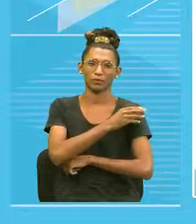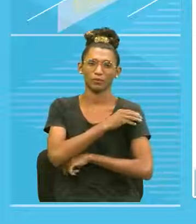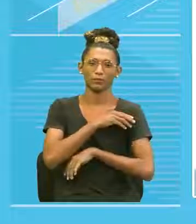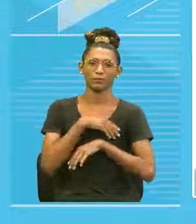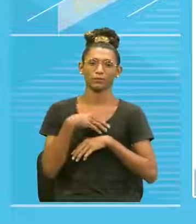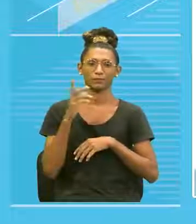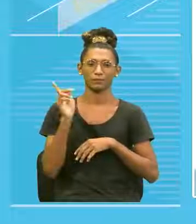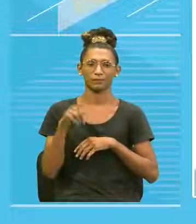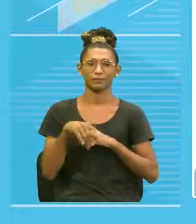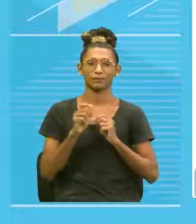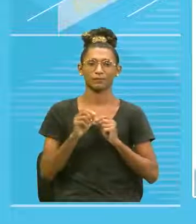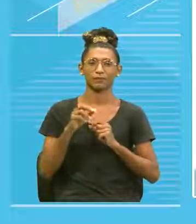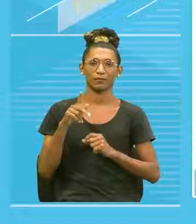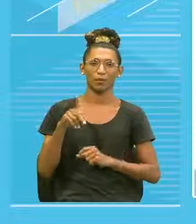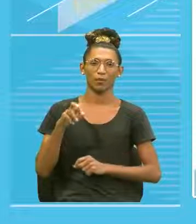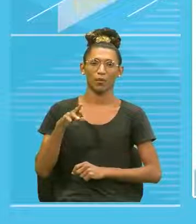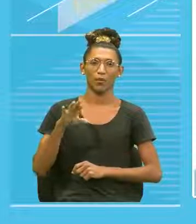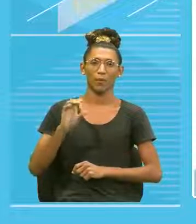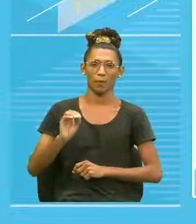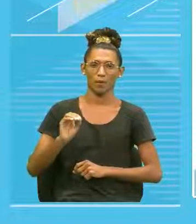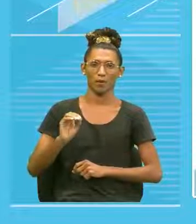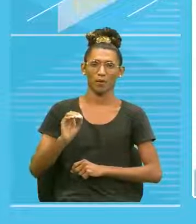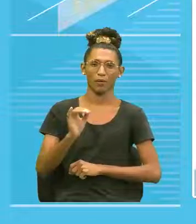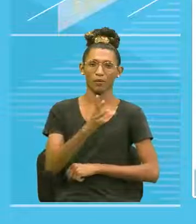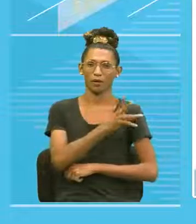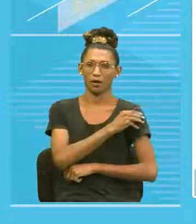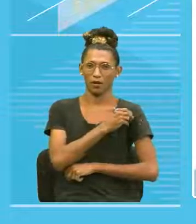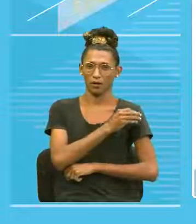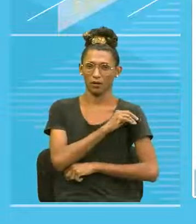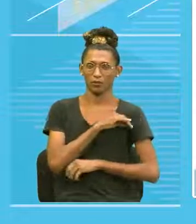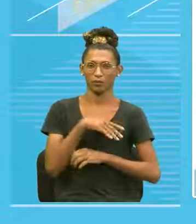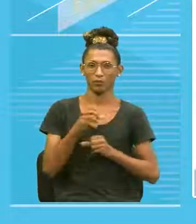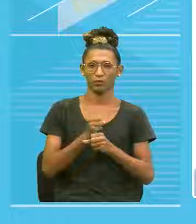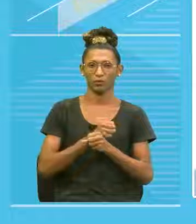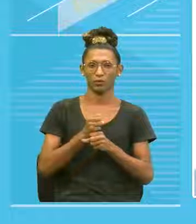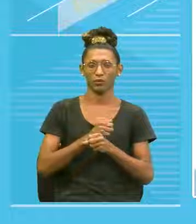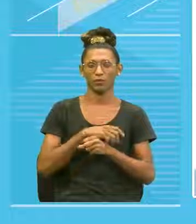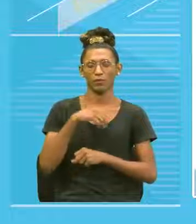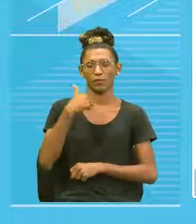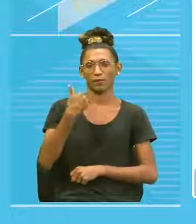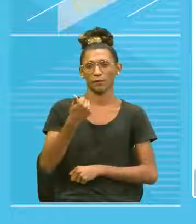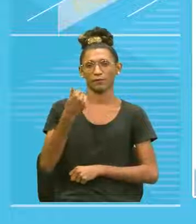com o proálcool em 1975